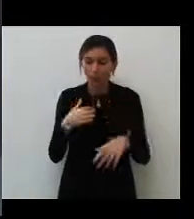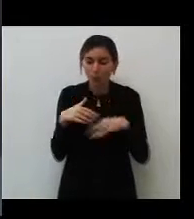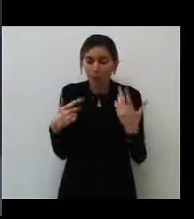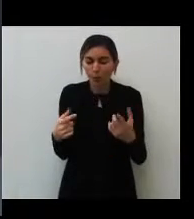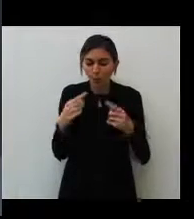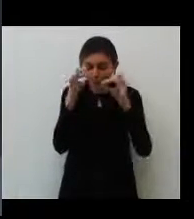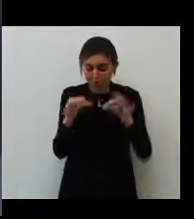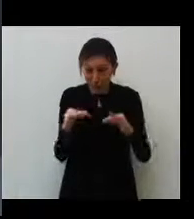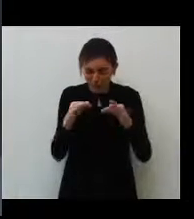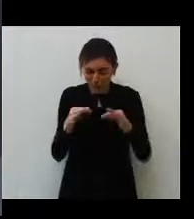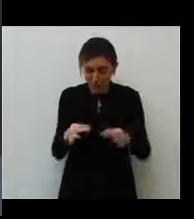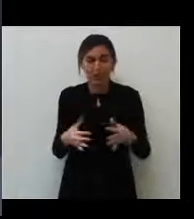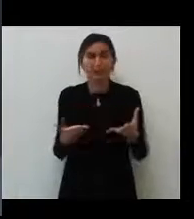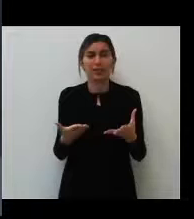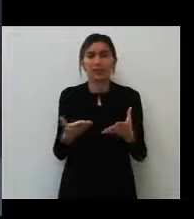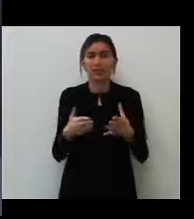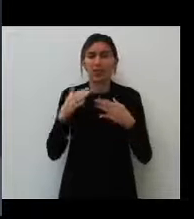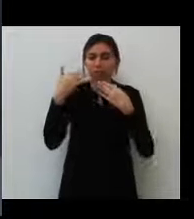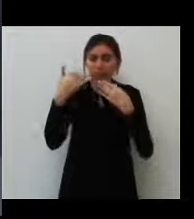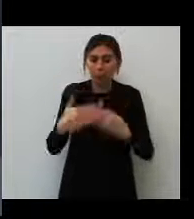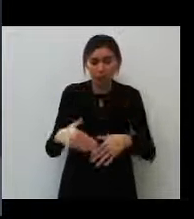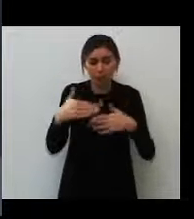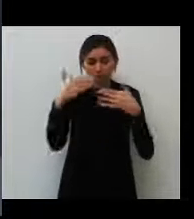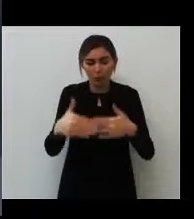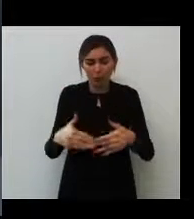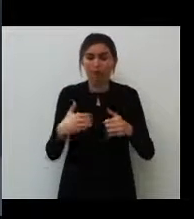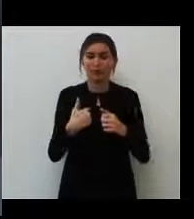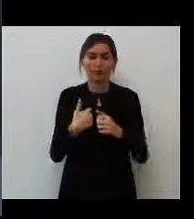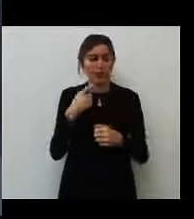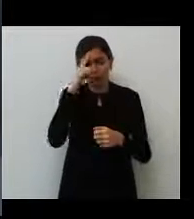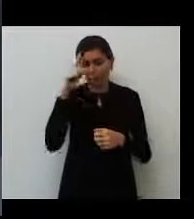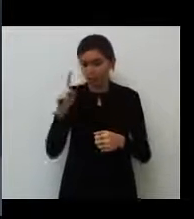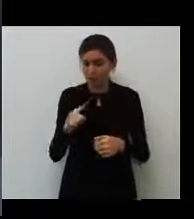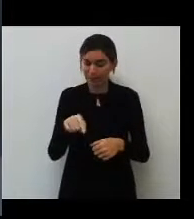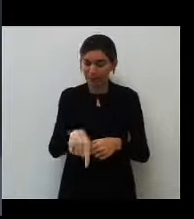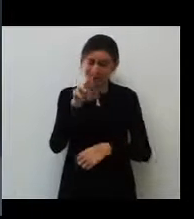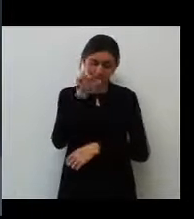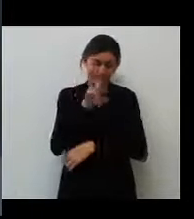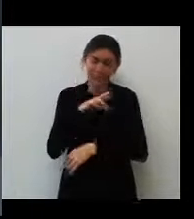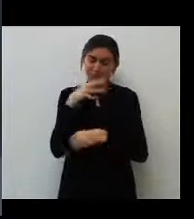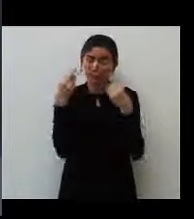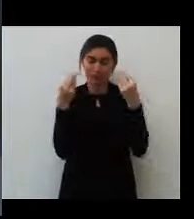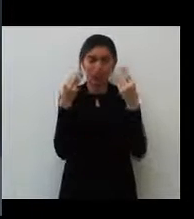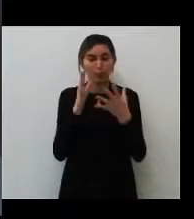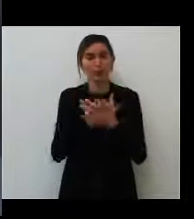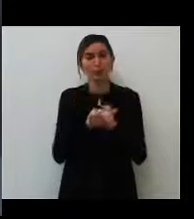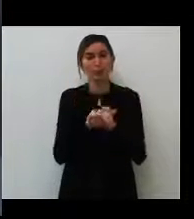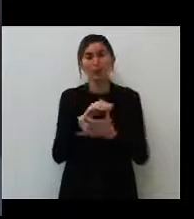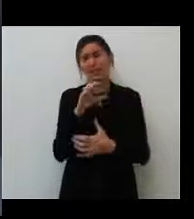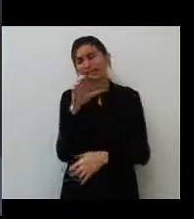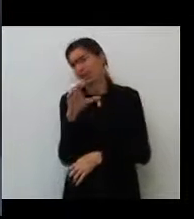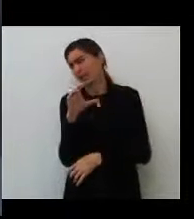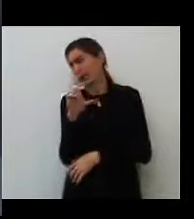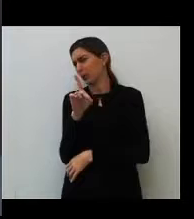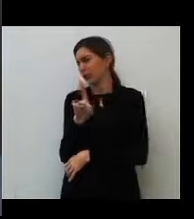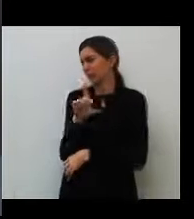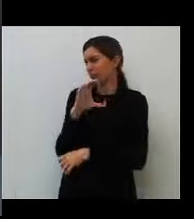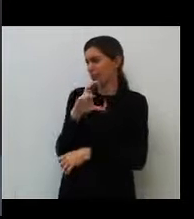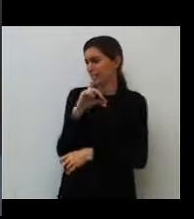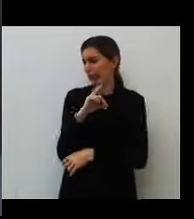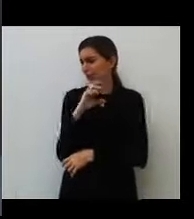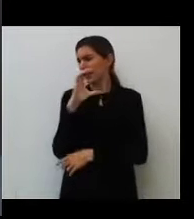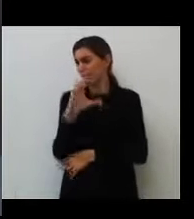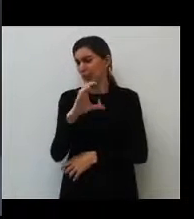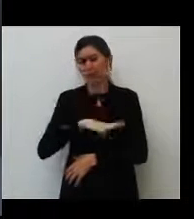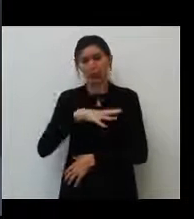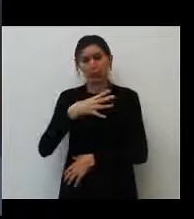senhor põe teus anjos na prova eu não sei essa resposta senhor e aí é seu dia seu dia